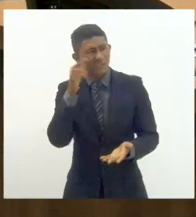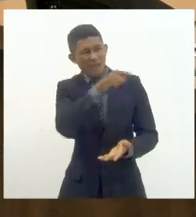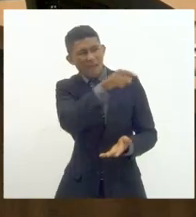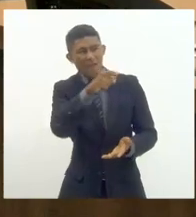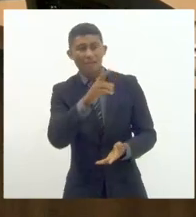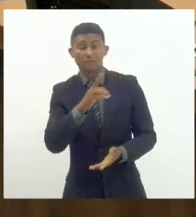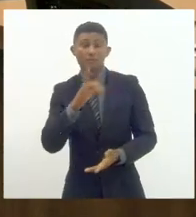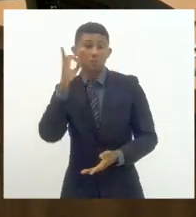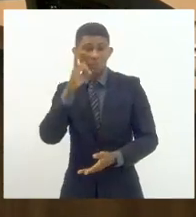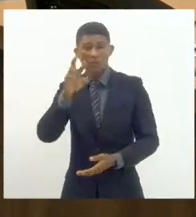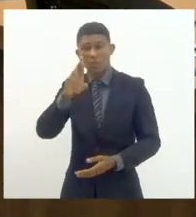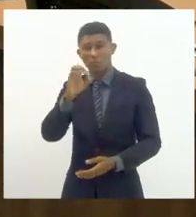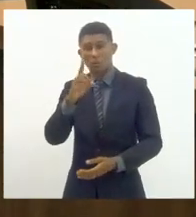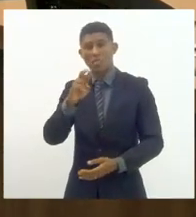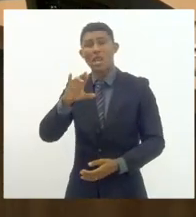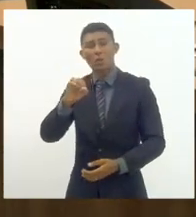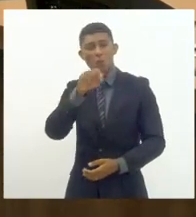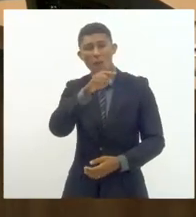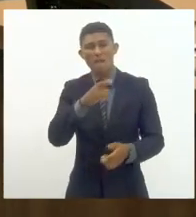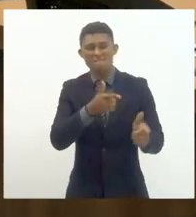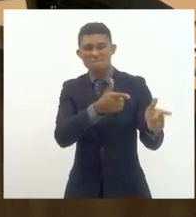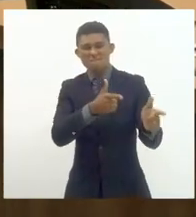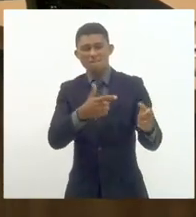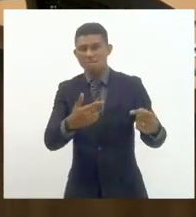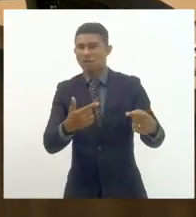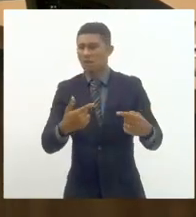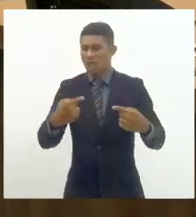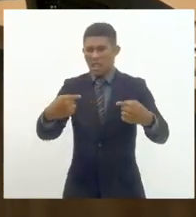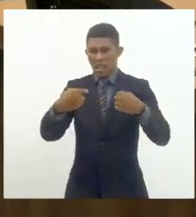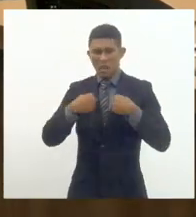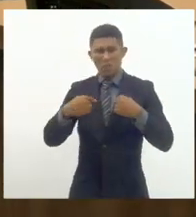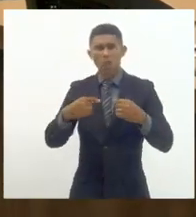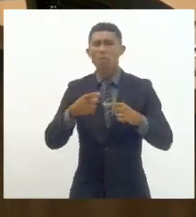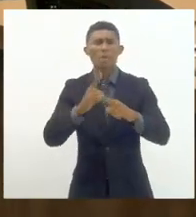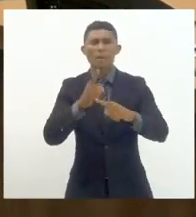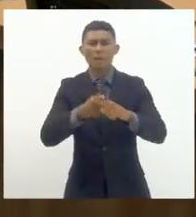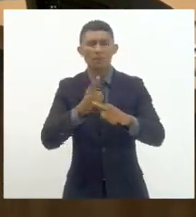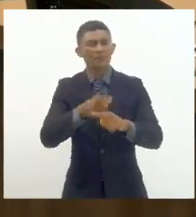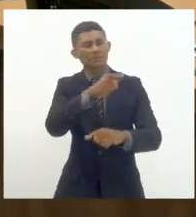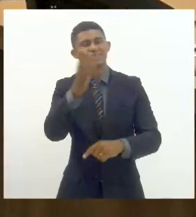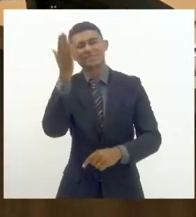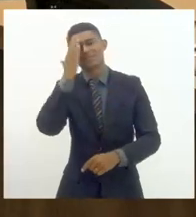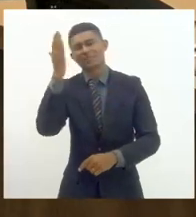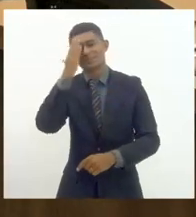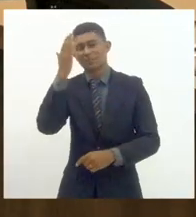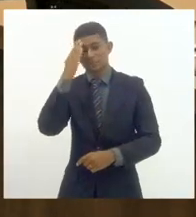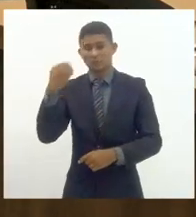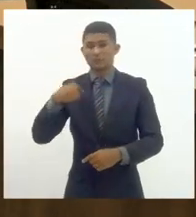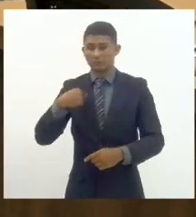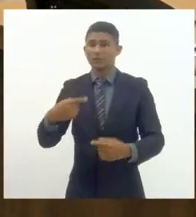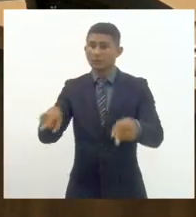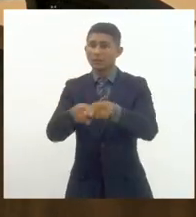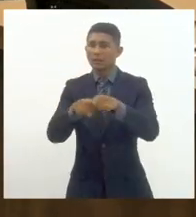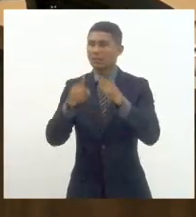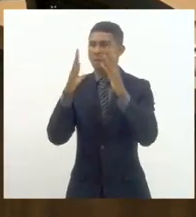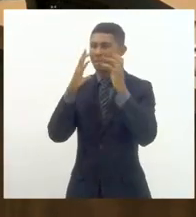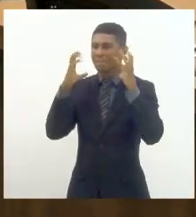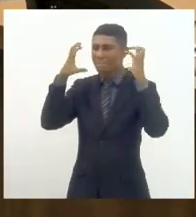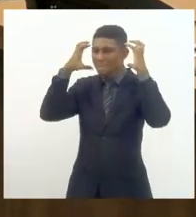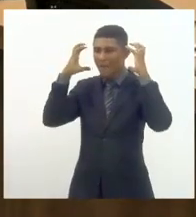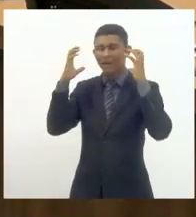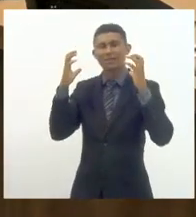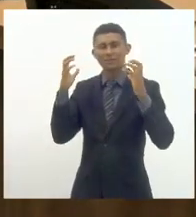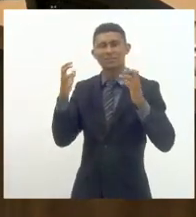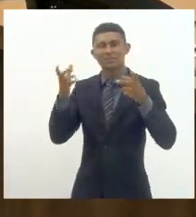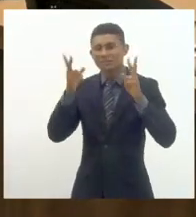do deputado Rodrigo Amorim está virada contra mim, porque ele sabe que eu, assim como Marielle,